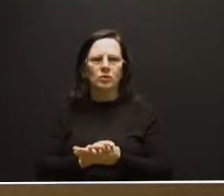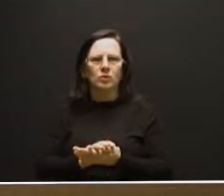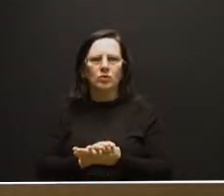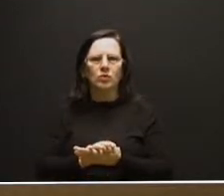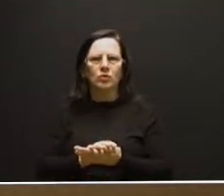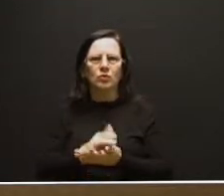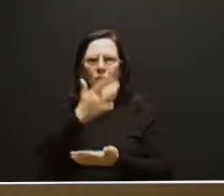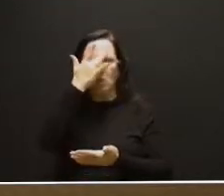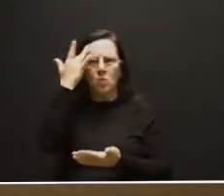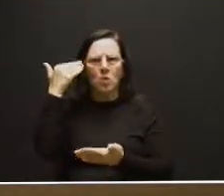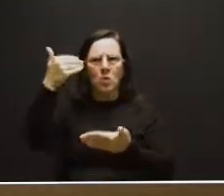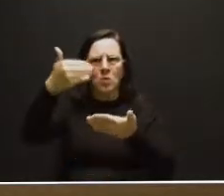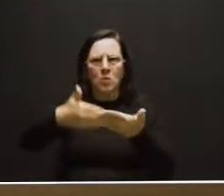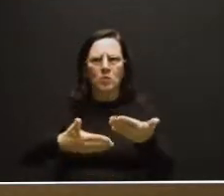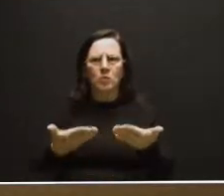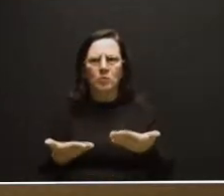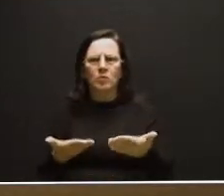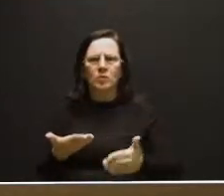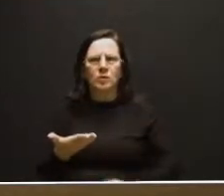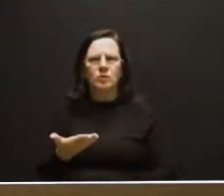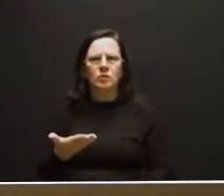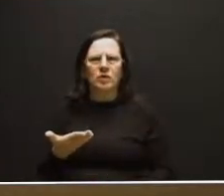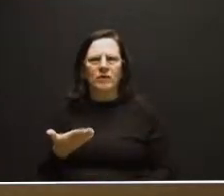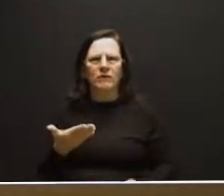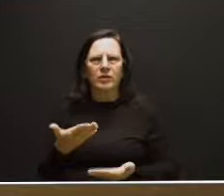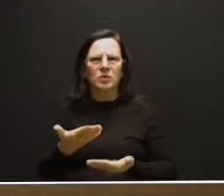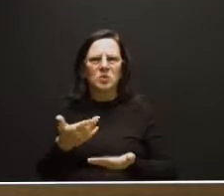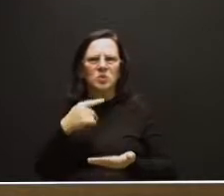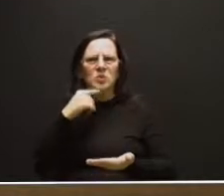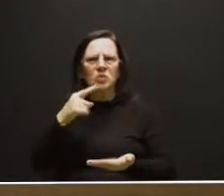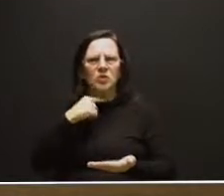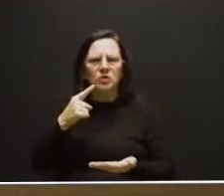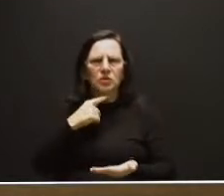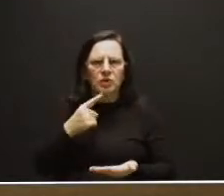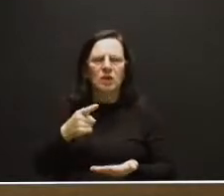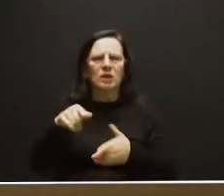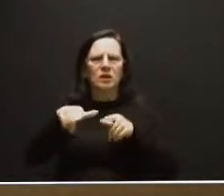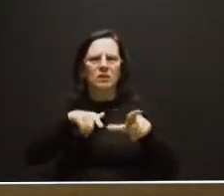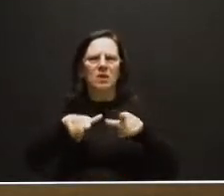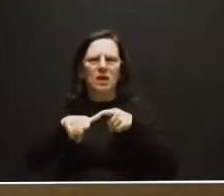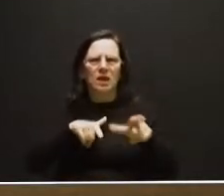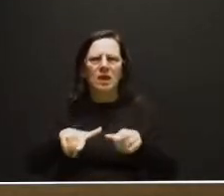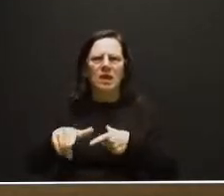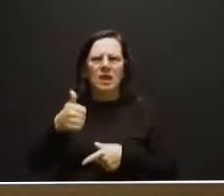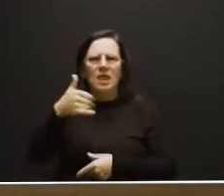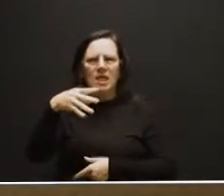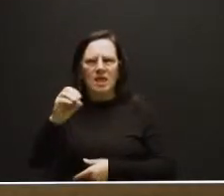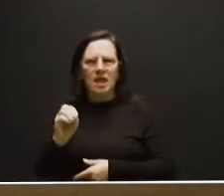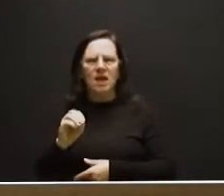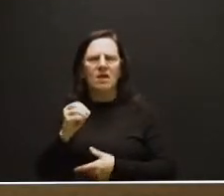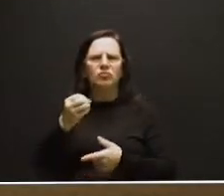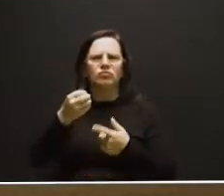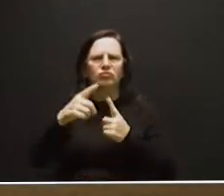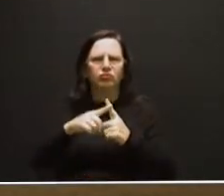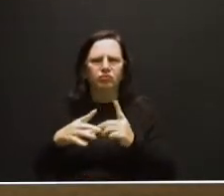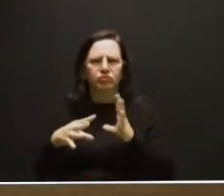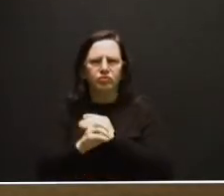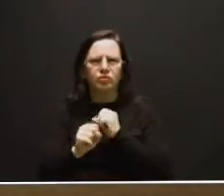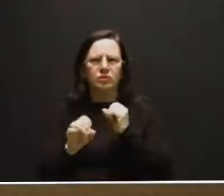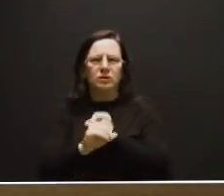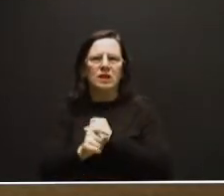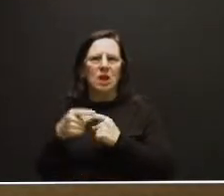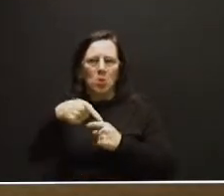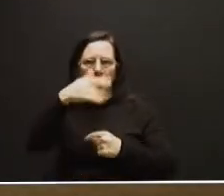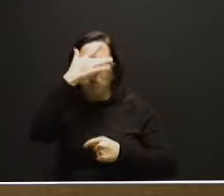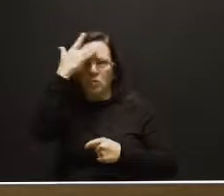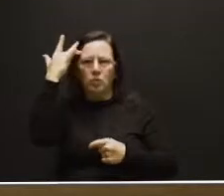fragilidade que tem esse senhor porque não adianta o prefeito trabalhar 10 12 14 16 vezes e vi um camarada na ponta